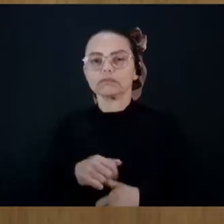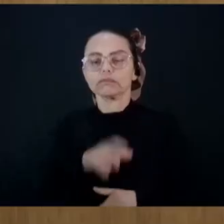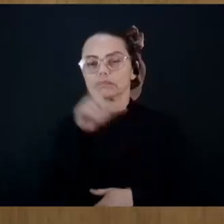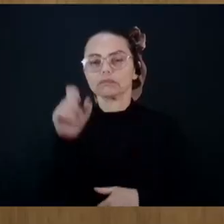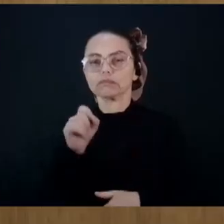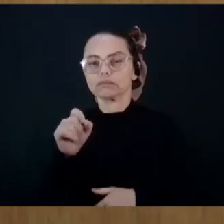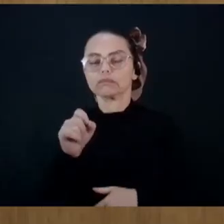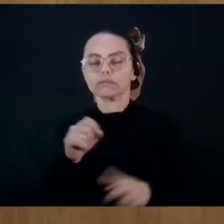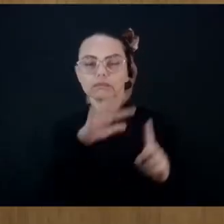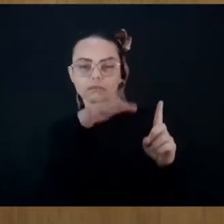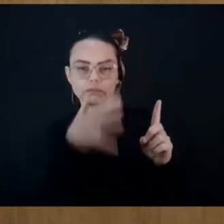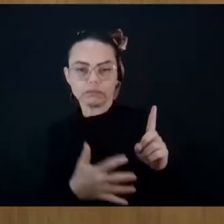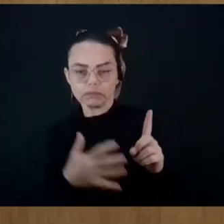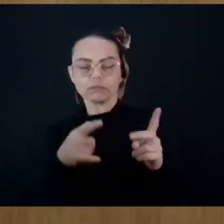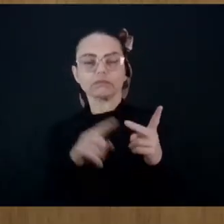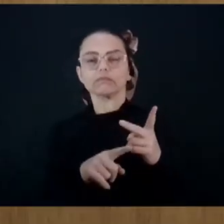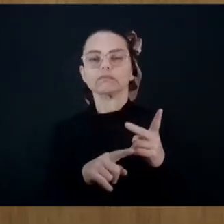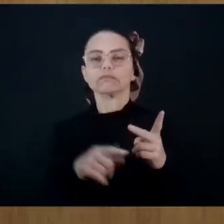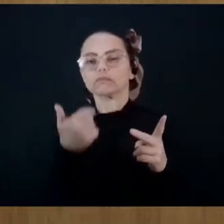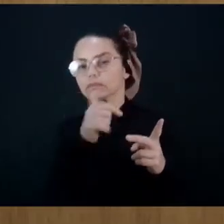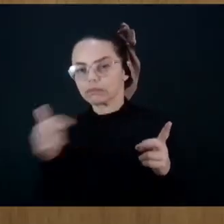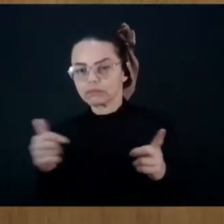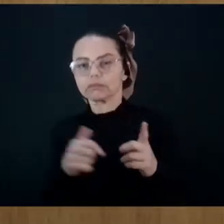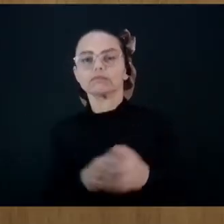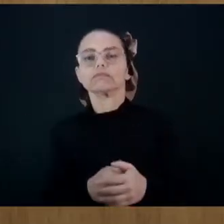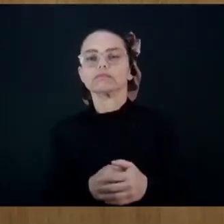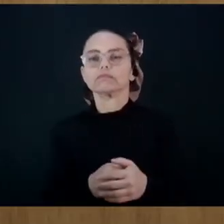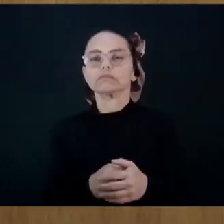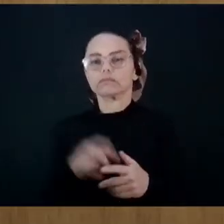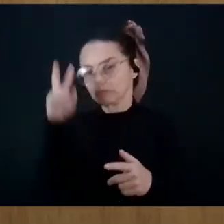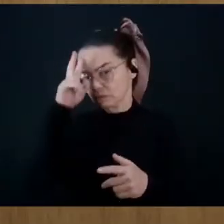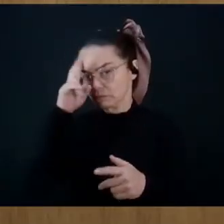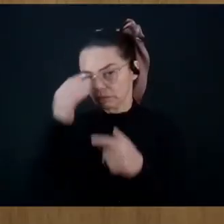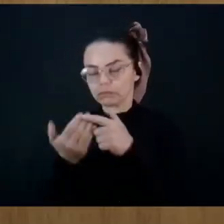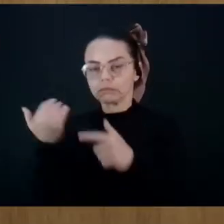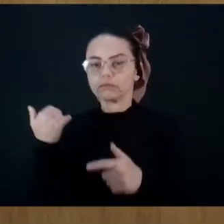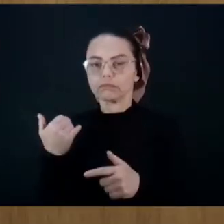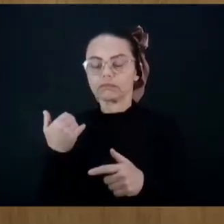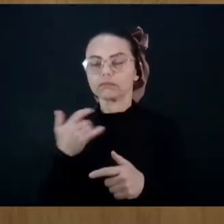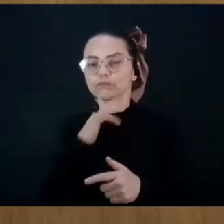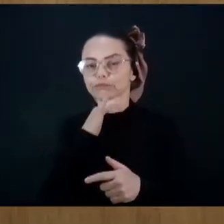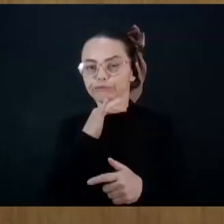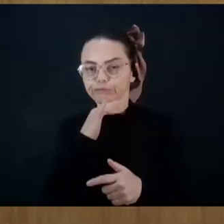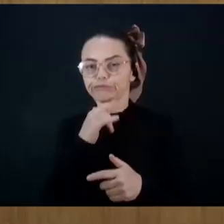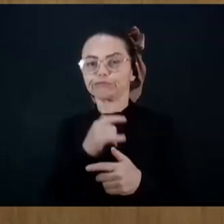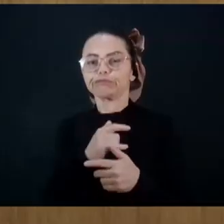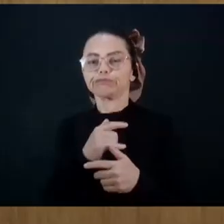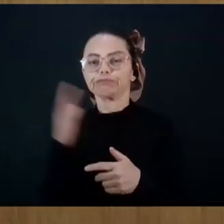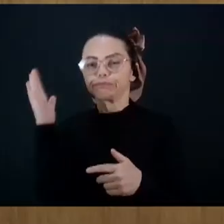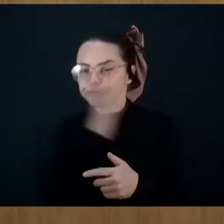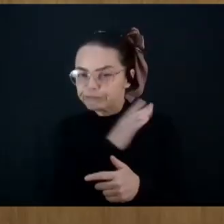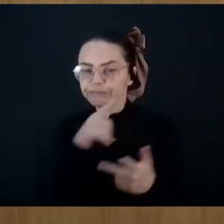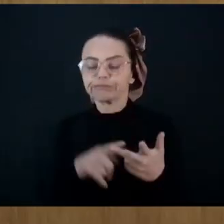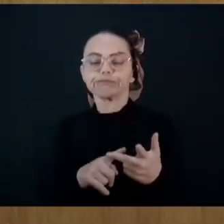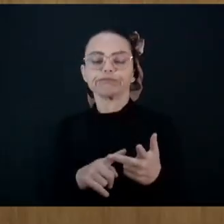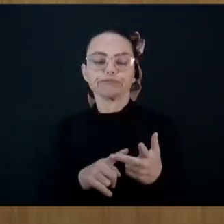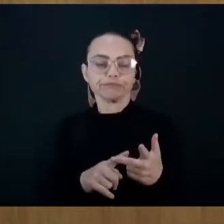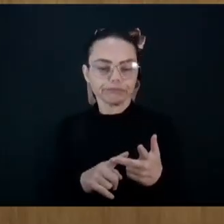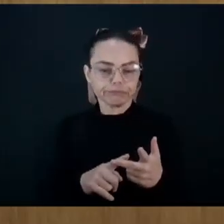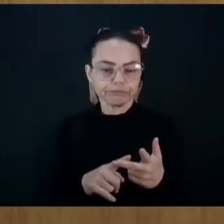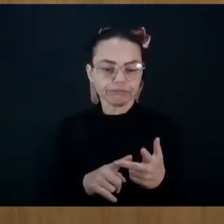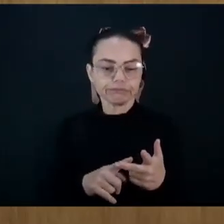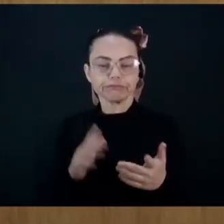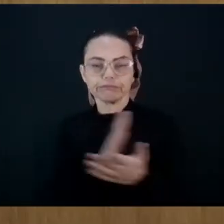homenageada, para saber se não tem nenhum histórico macabro aí, se tem algum